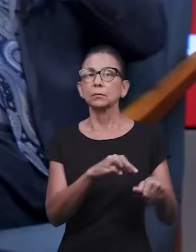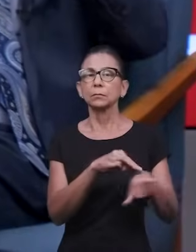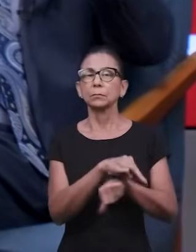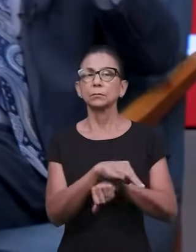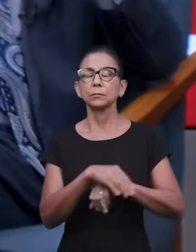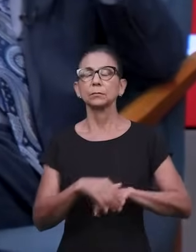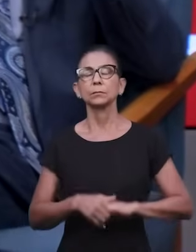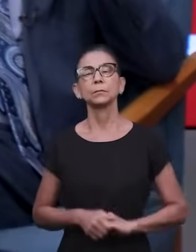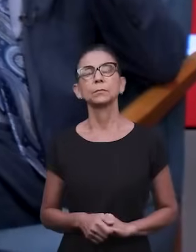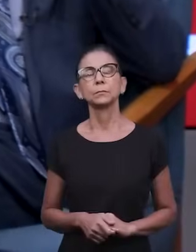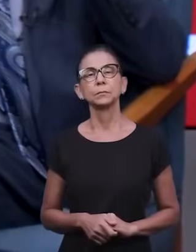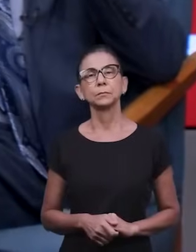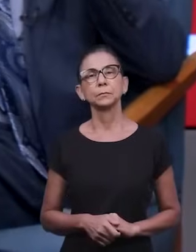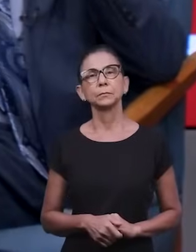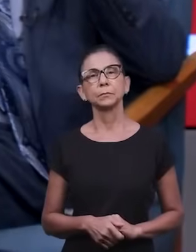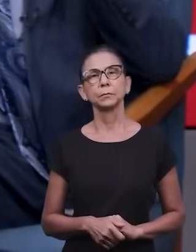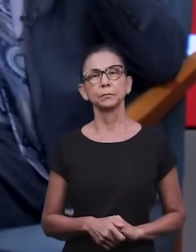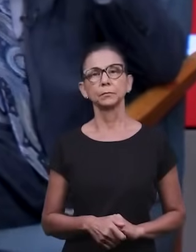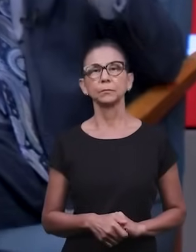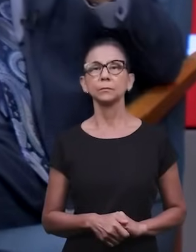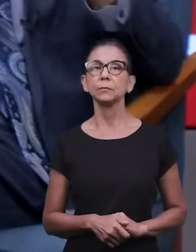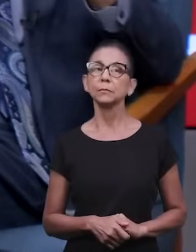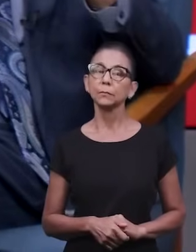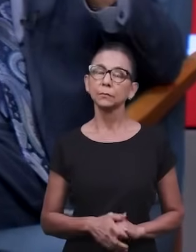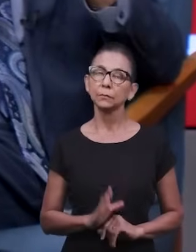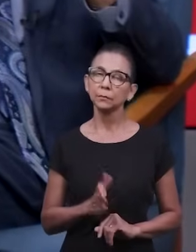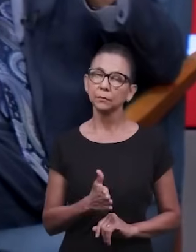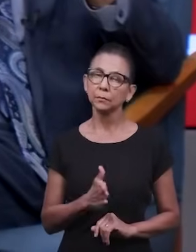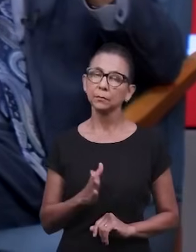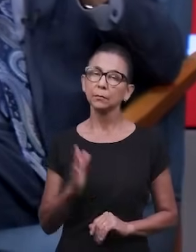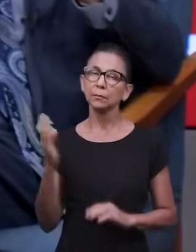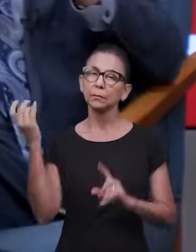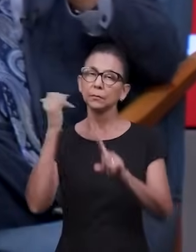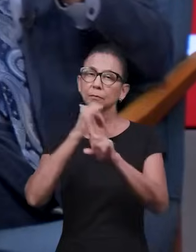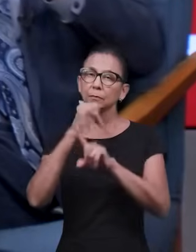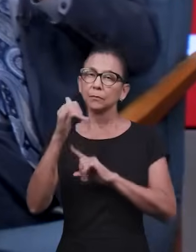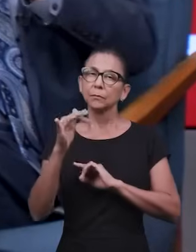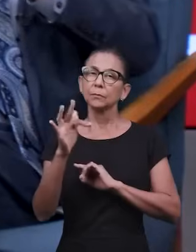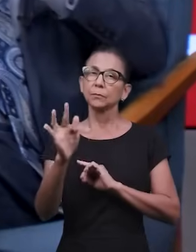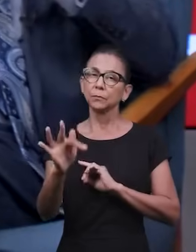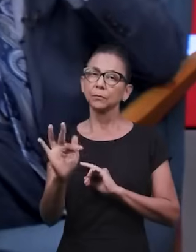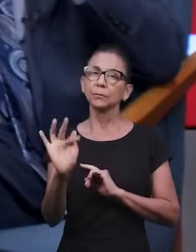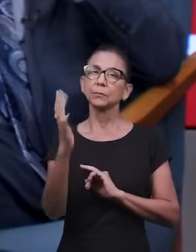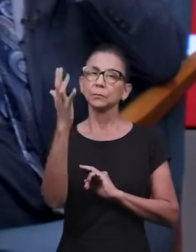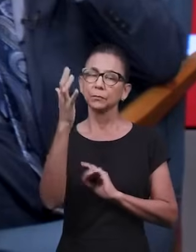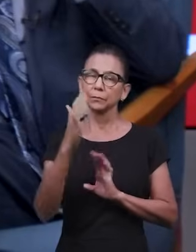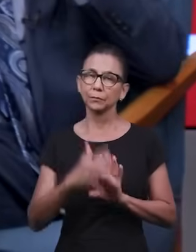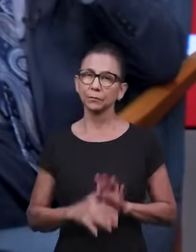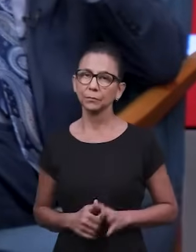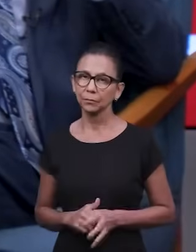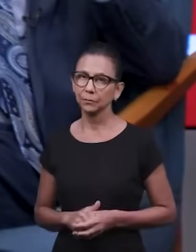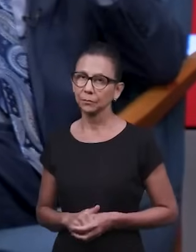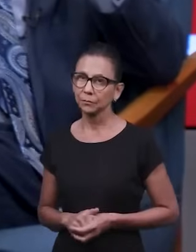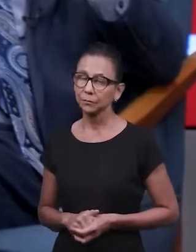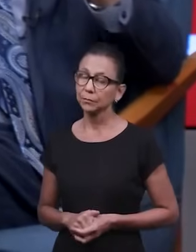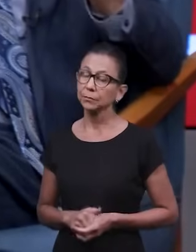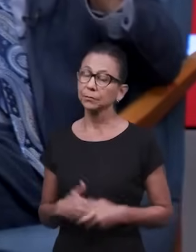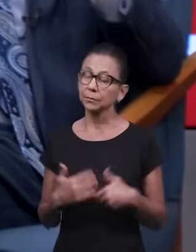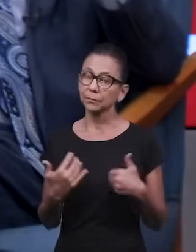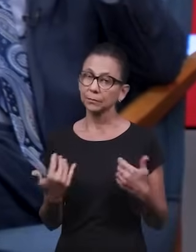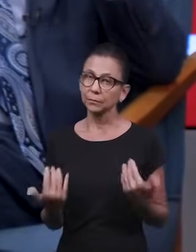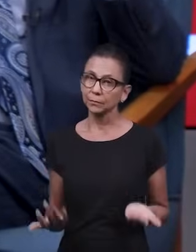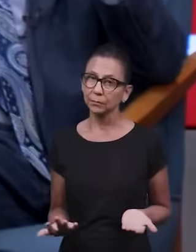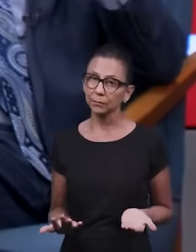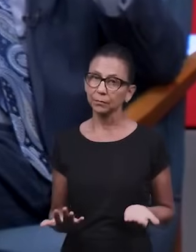essa colocação que eles estavam fazendo ali era Profético o que era o ministério da palavra e